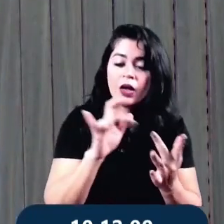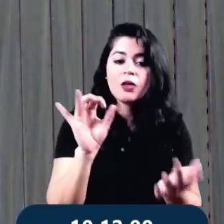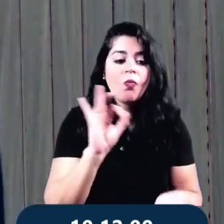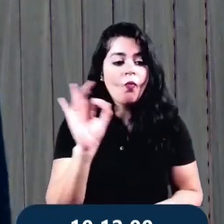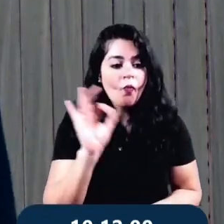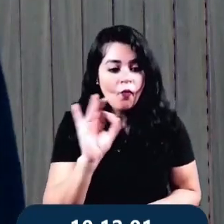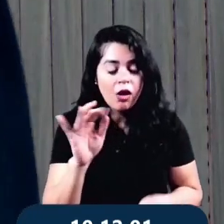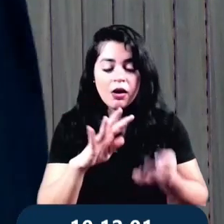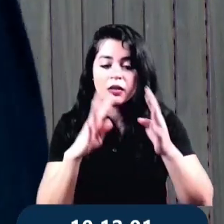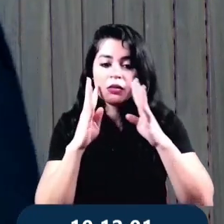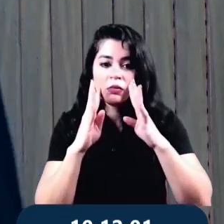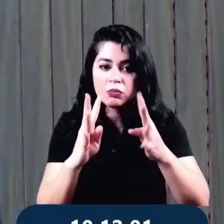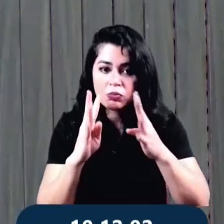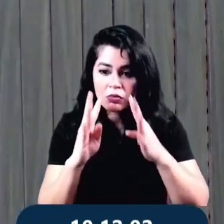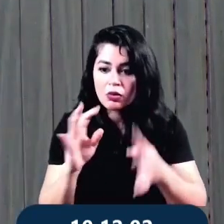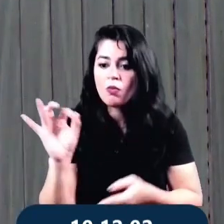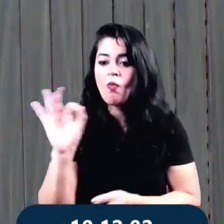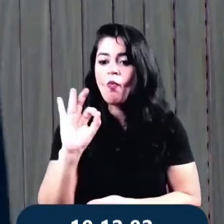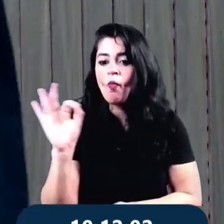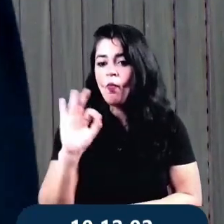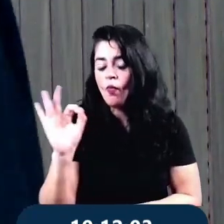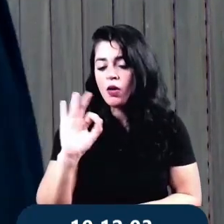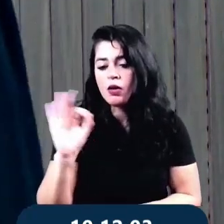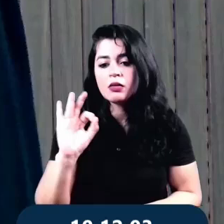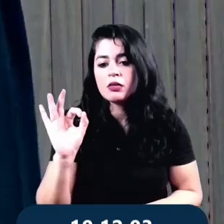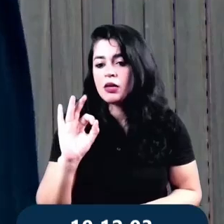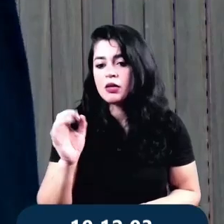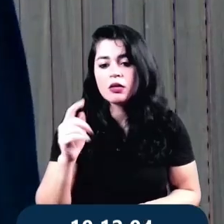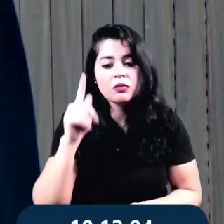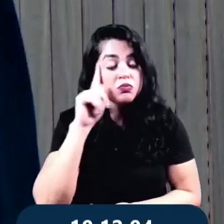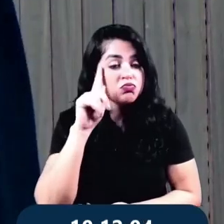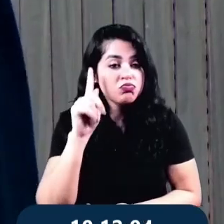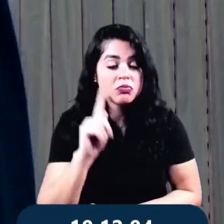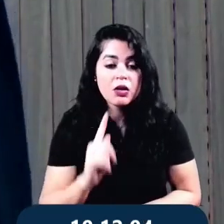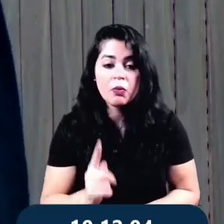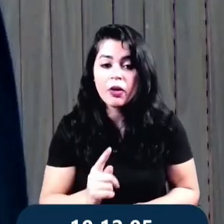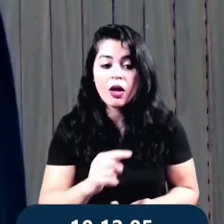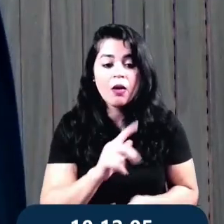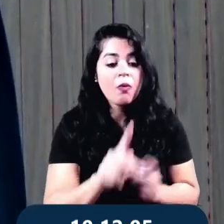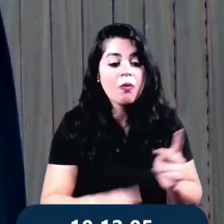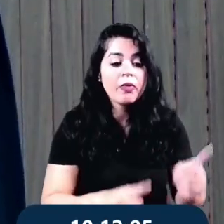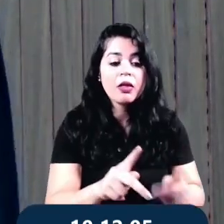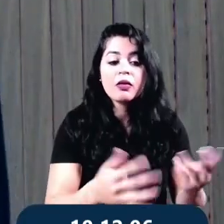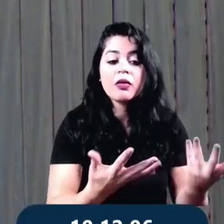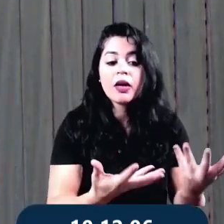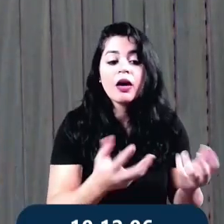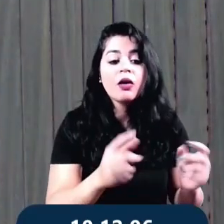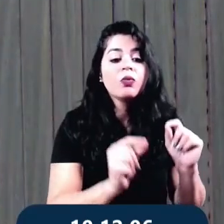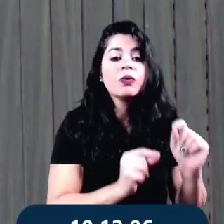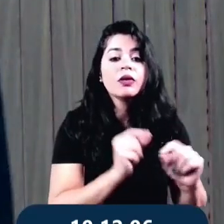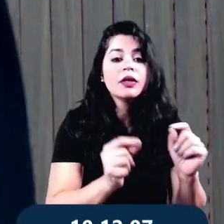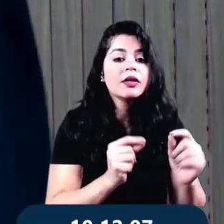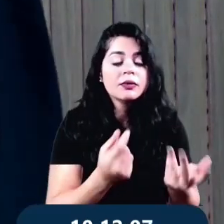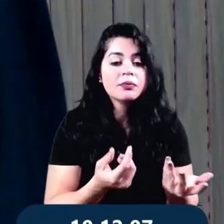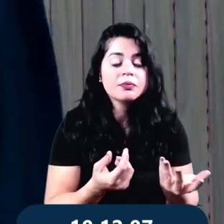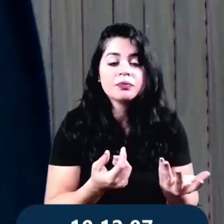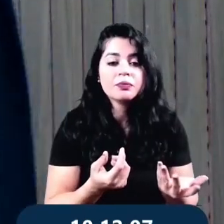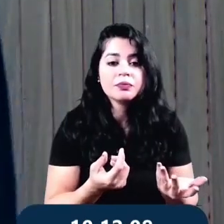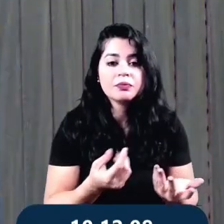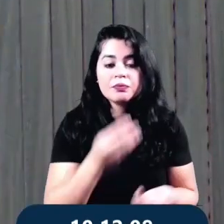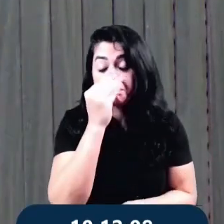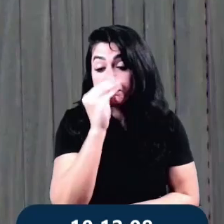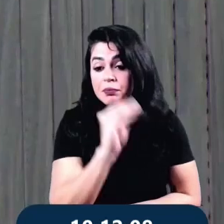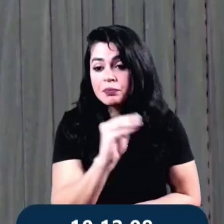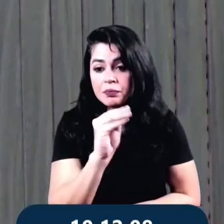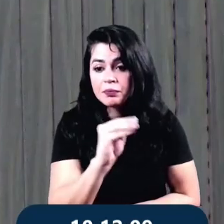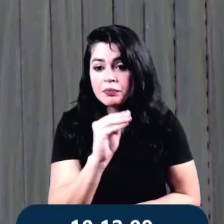prédio, sem saber o que a população quer para aquele prédio. E aí, o que aconteceu? Só